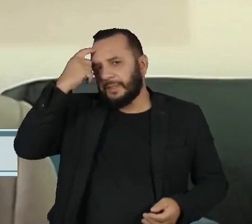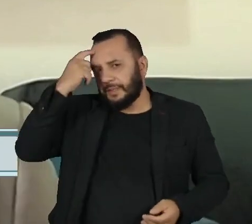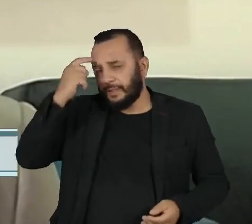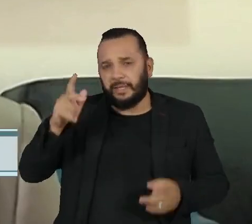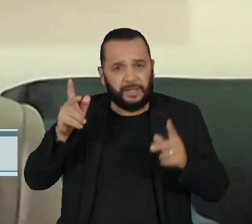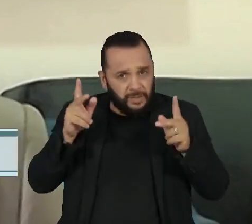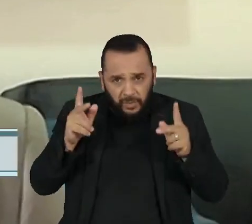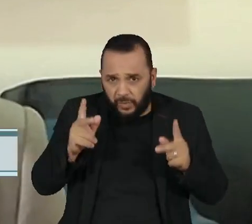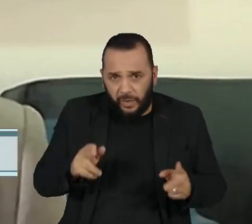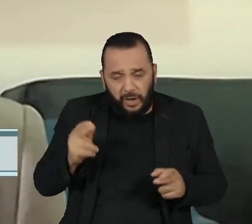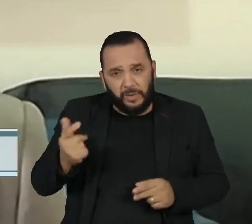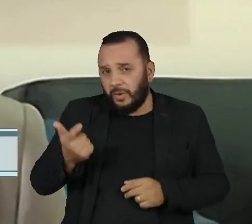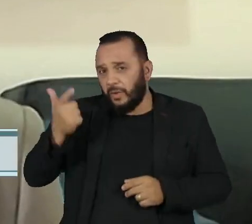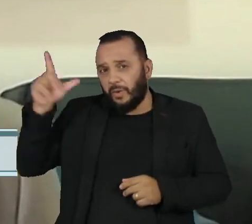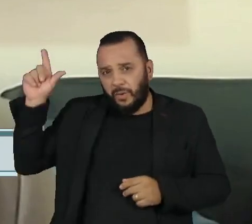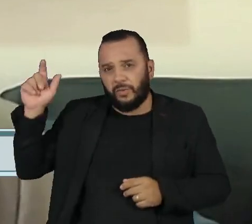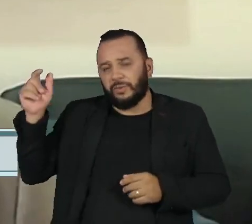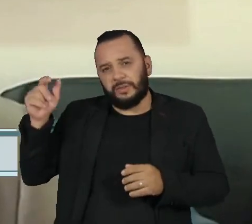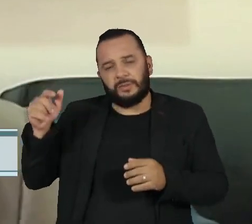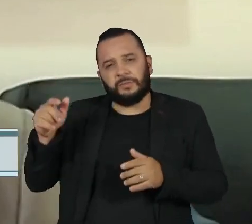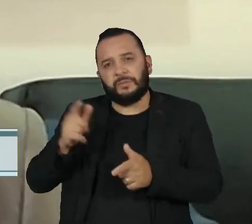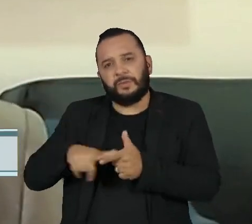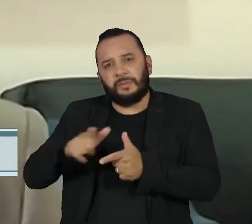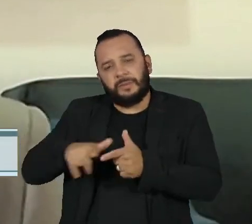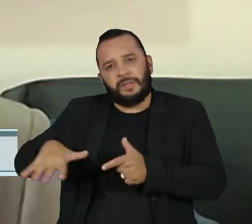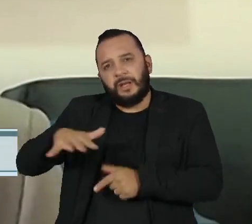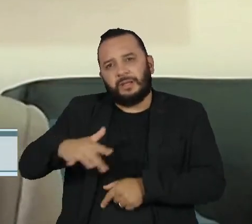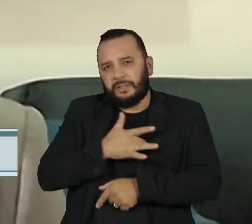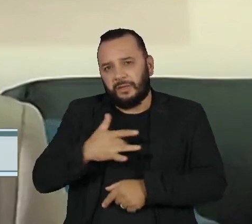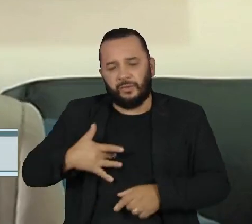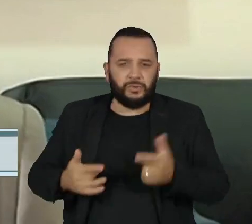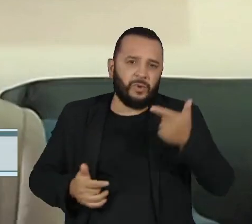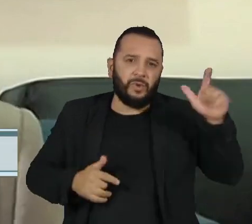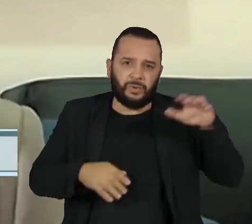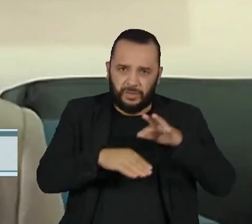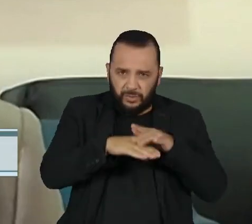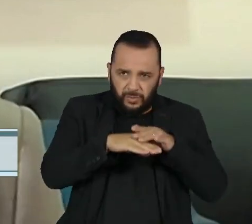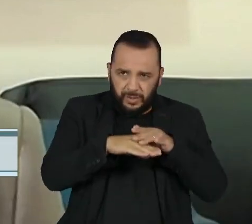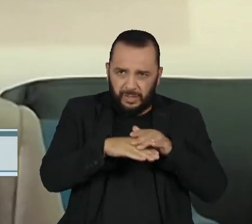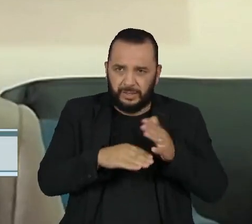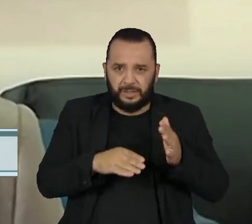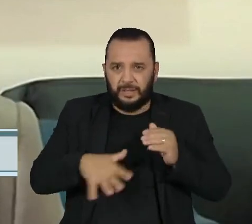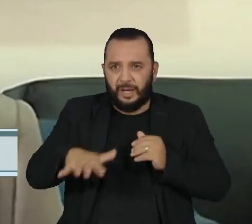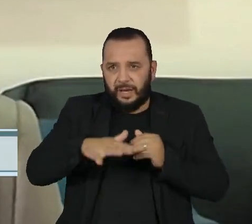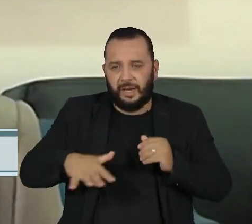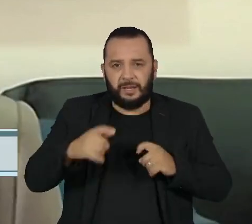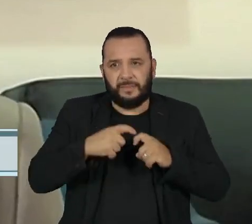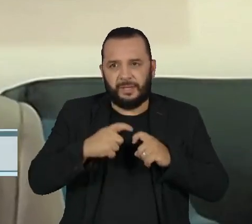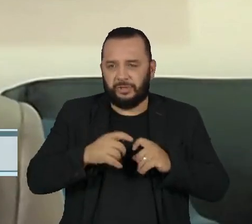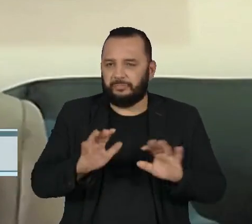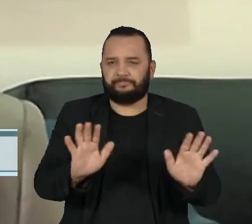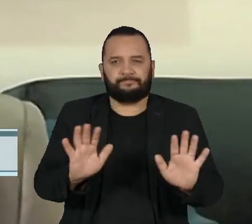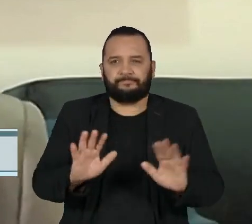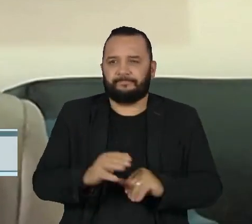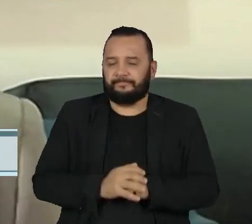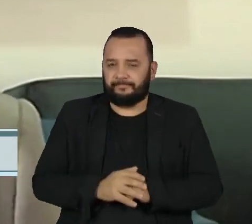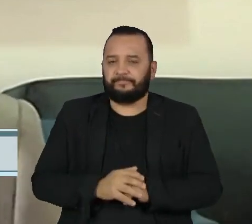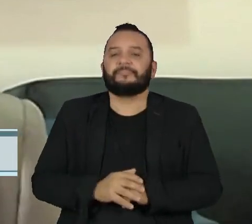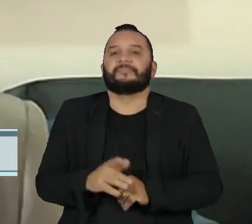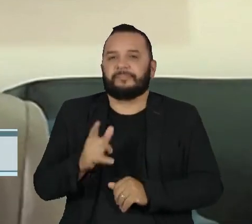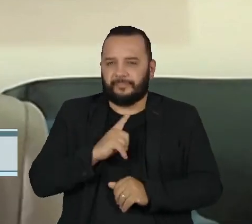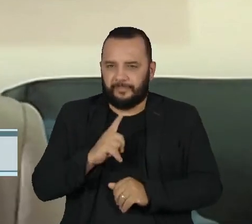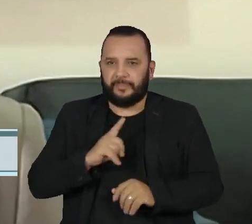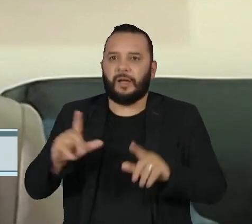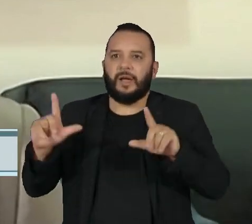mesma forma para outros agravantes de saúde, para outras doenças dentro da medicina. Isso vem diminuindo,